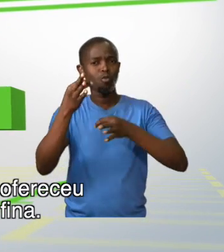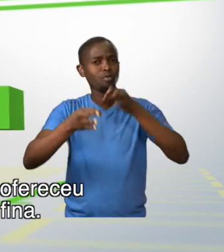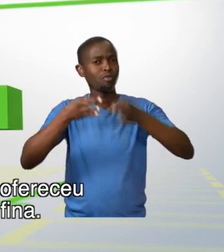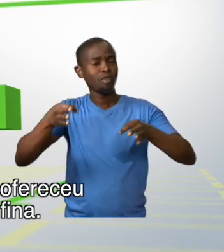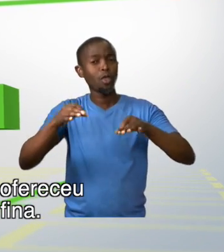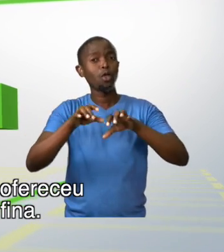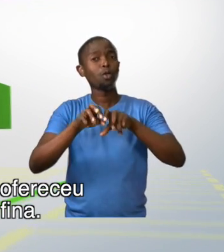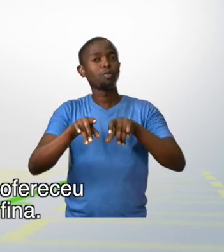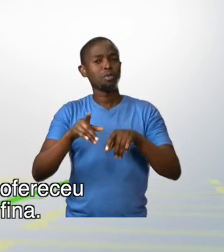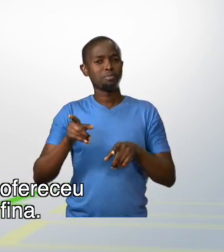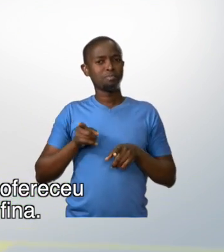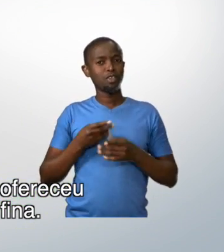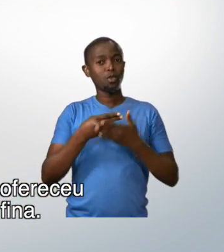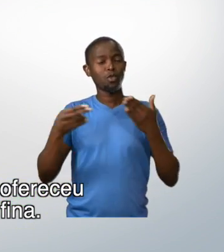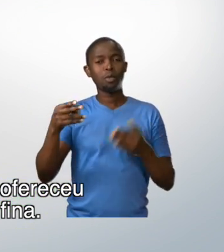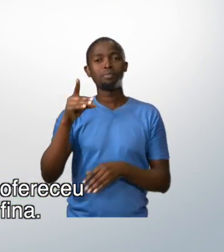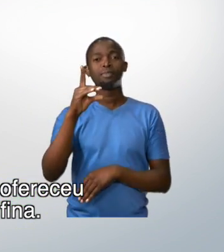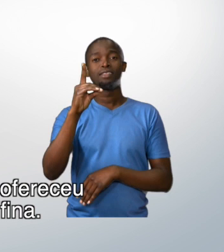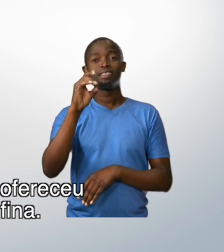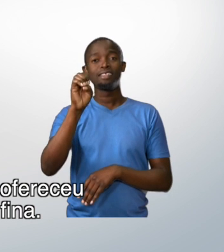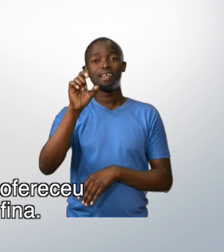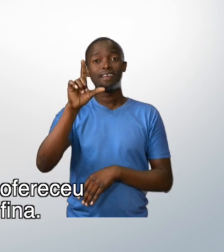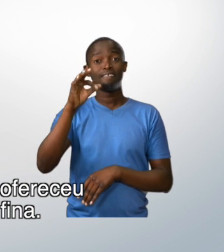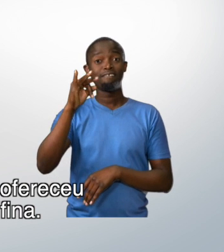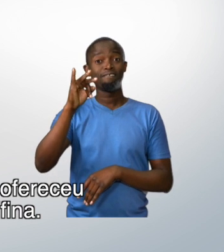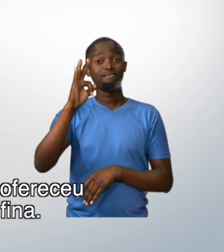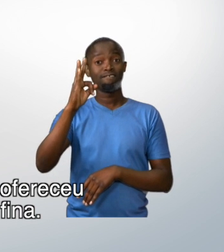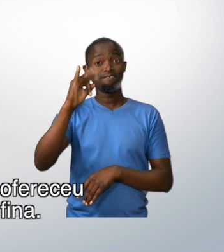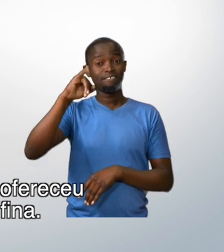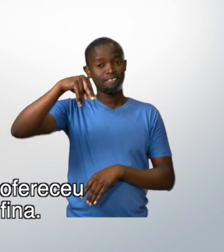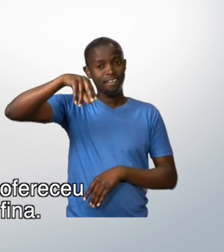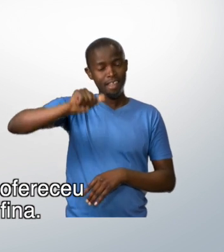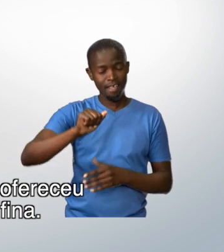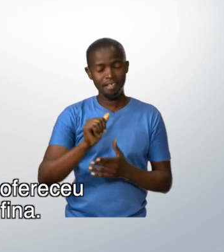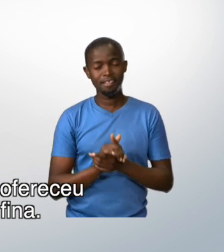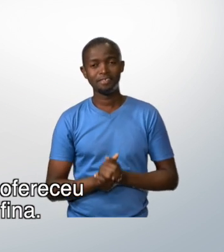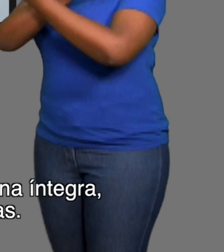TV Surdo ofereceu um computador à Delfina.